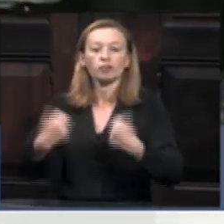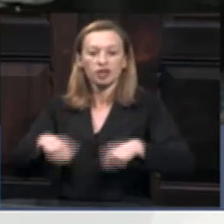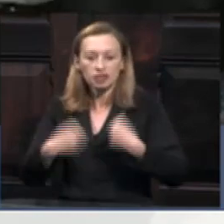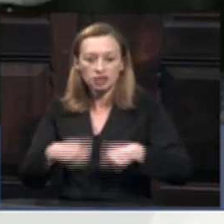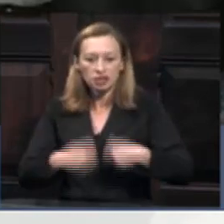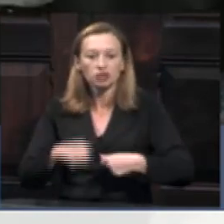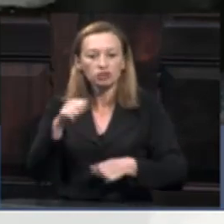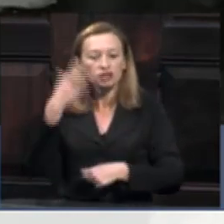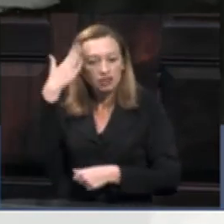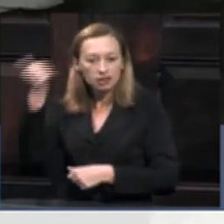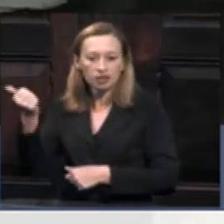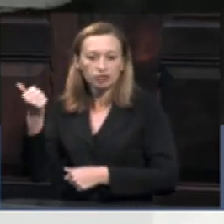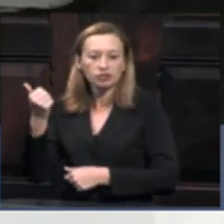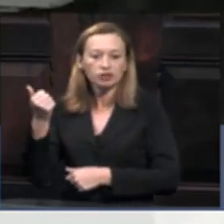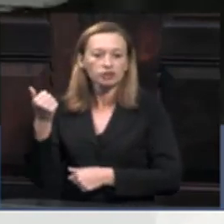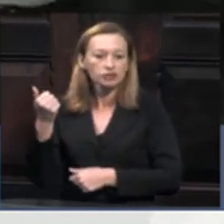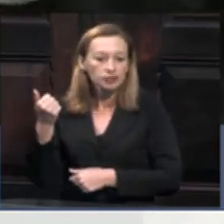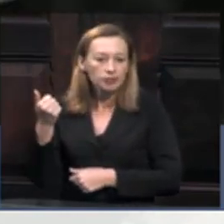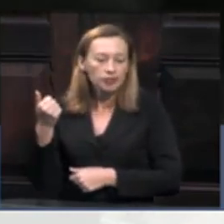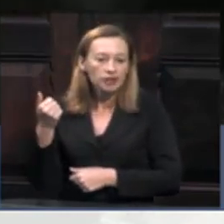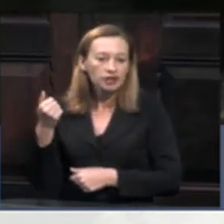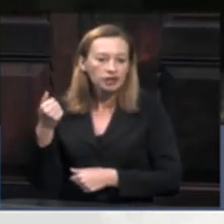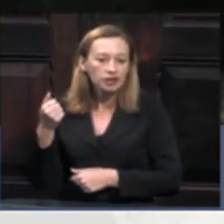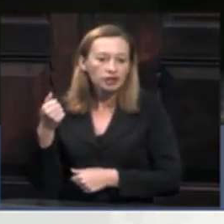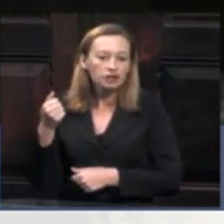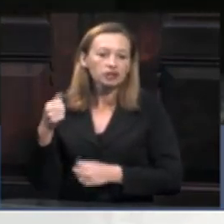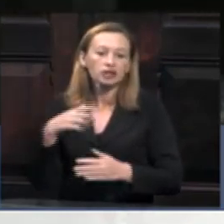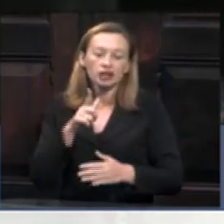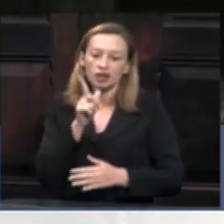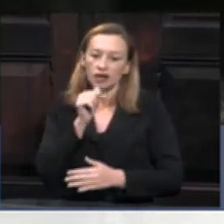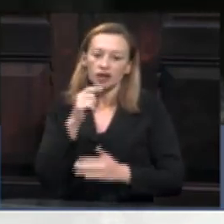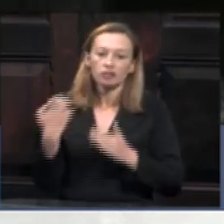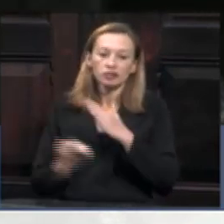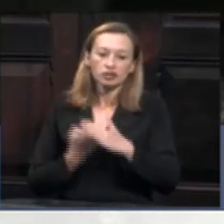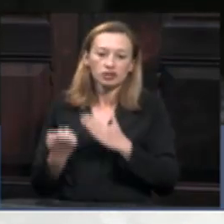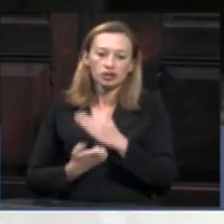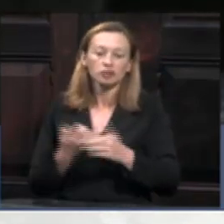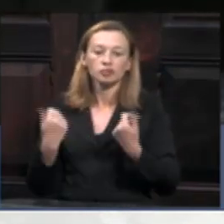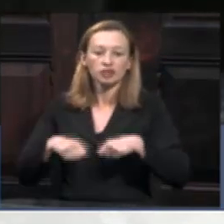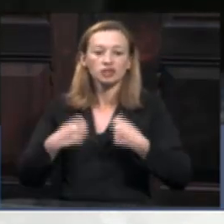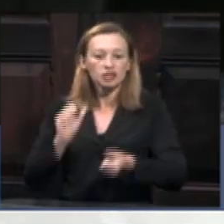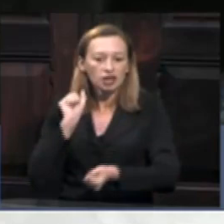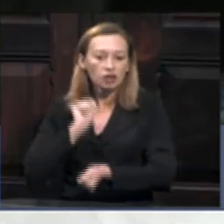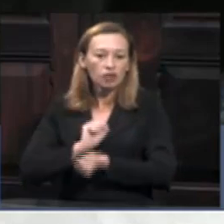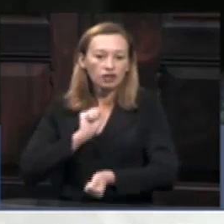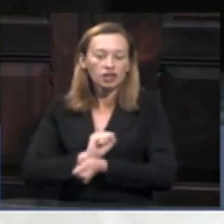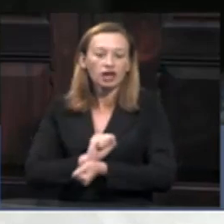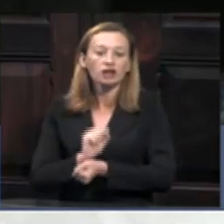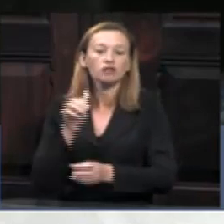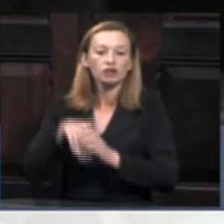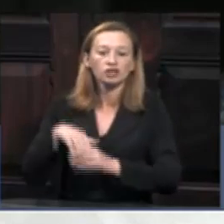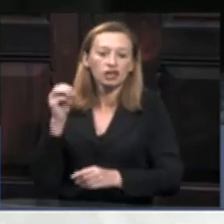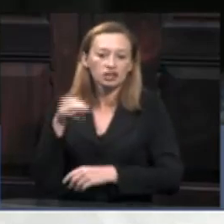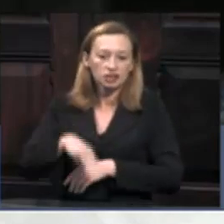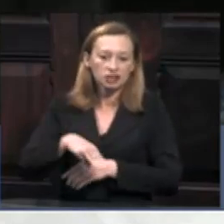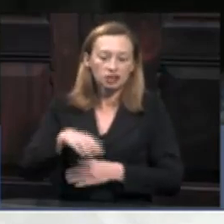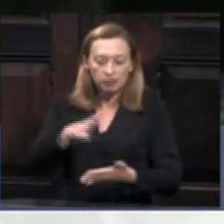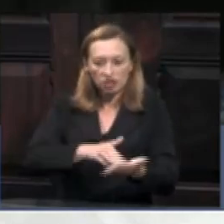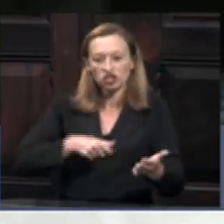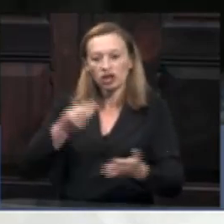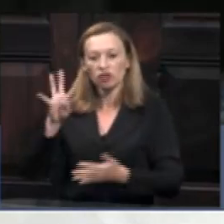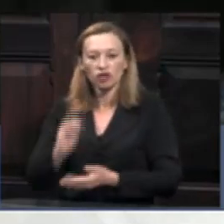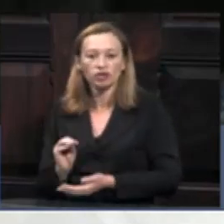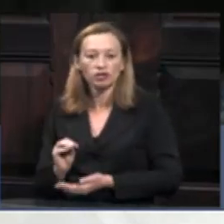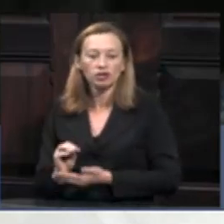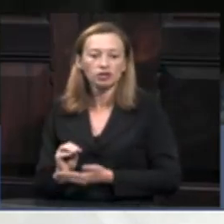preciso que saibam, nesse momento, tem que aguardar Quem quer dar o voto sim para derrubar o